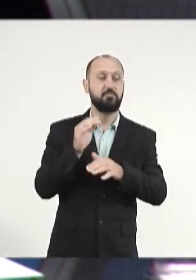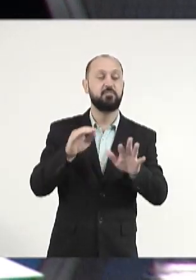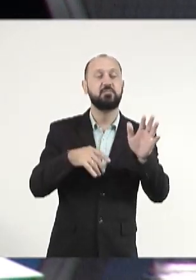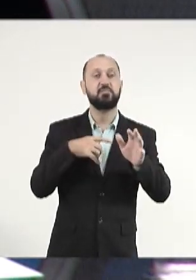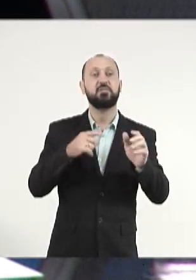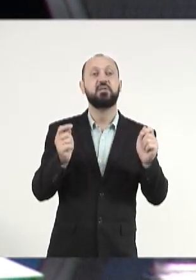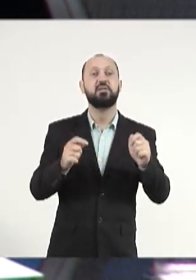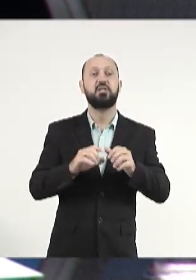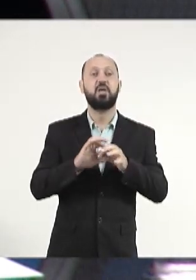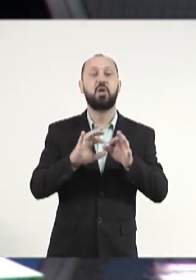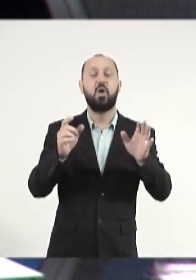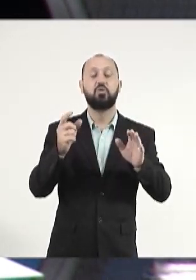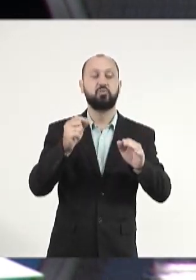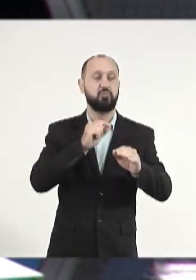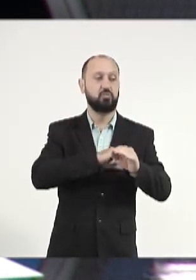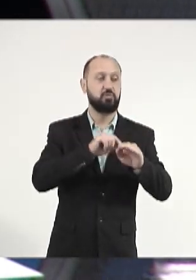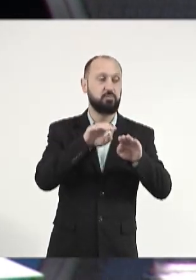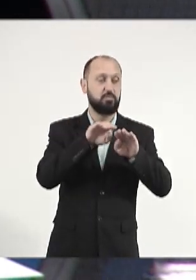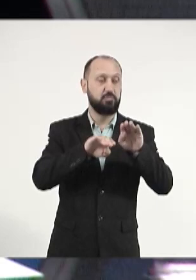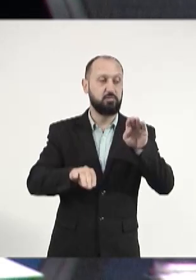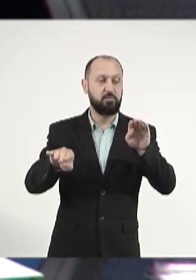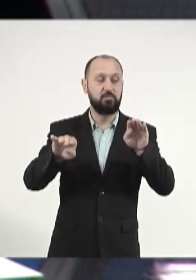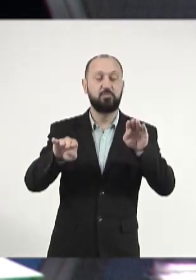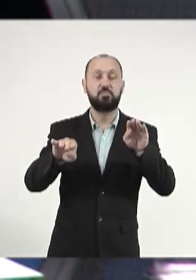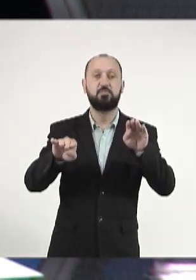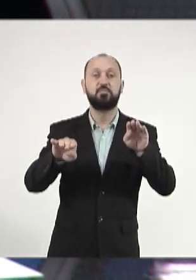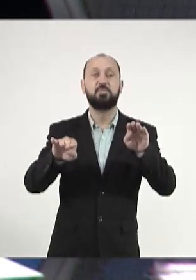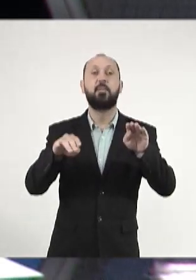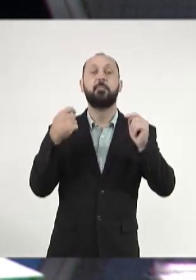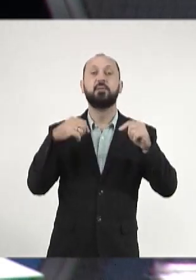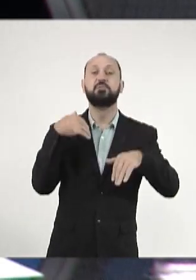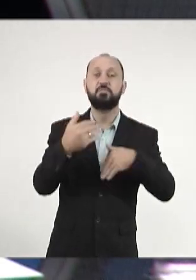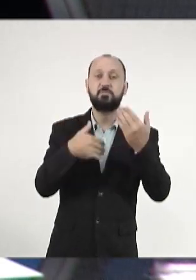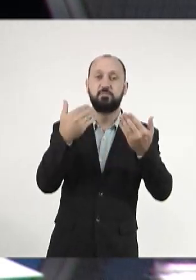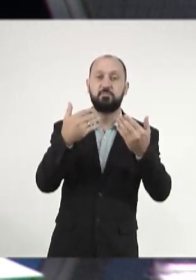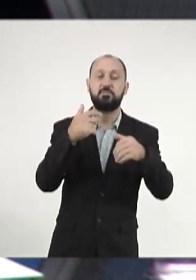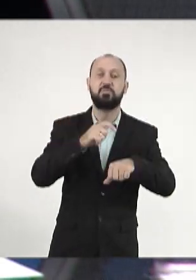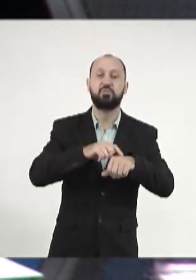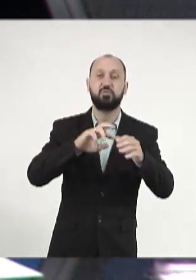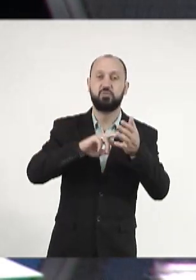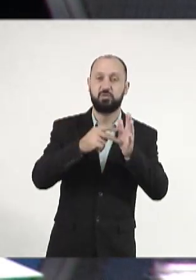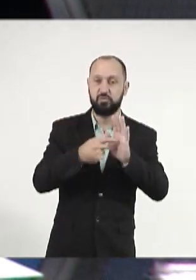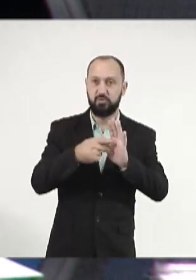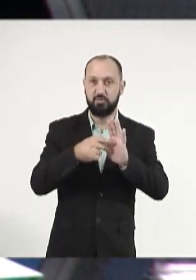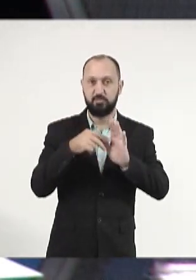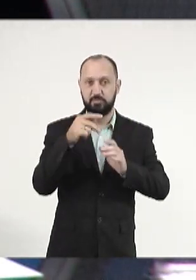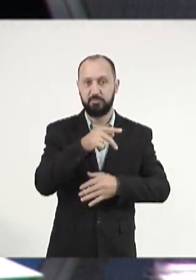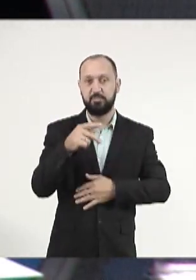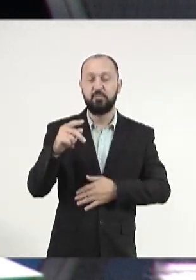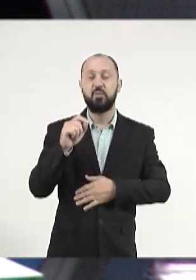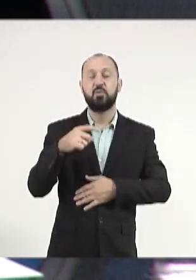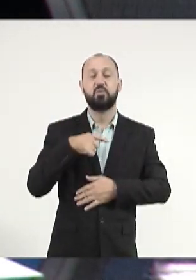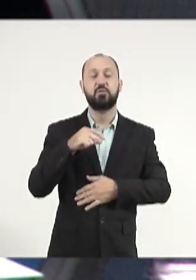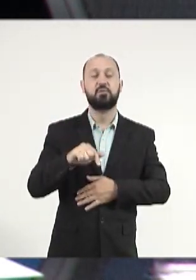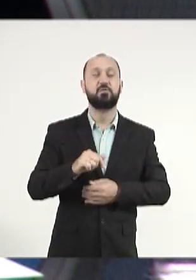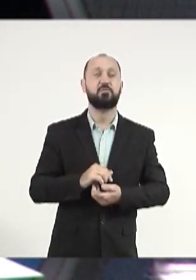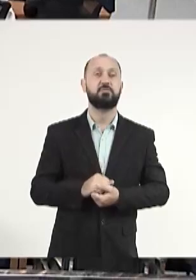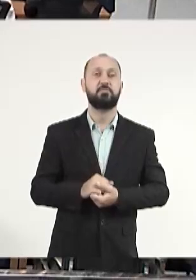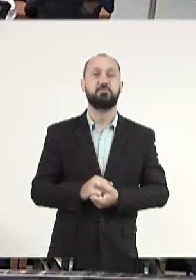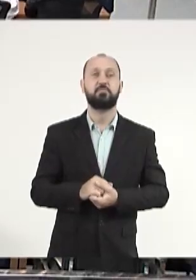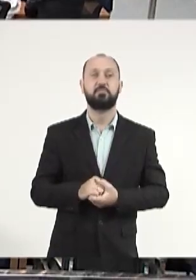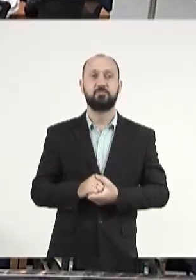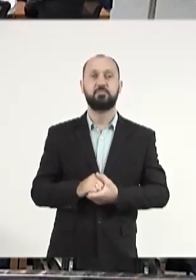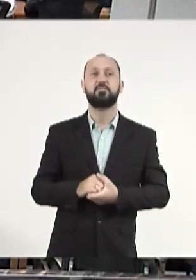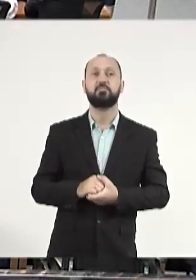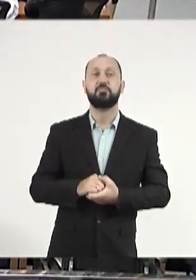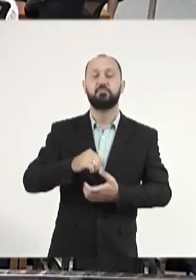essa disparidade e nós precisamos avançar nesse sentido, senhor presidente. É o que eu tinha.